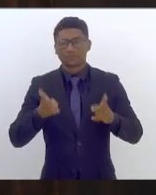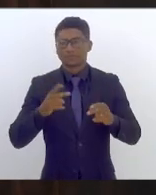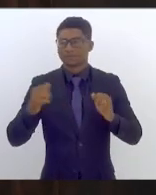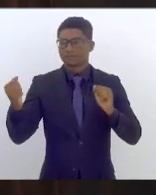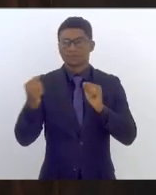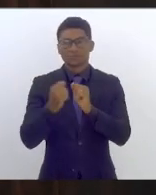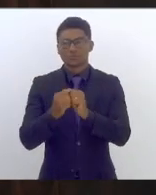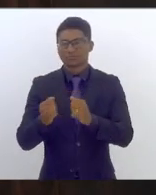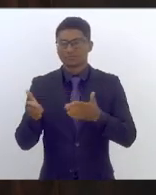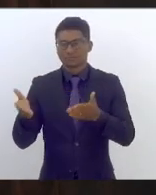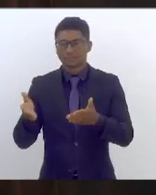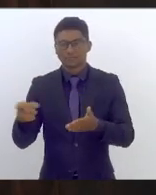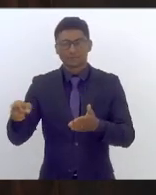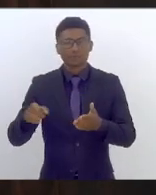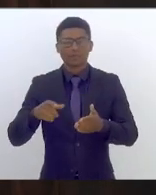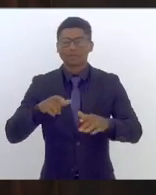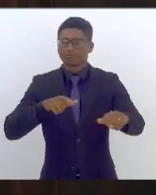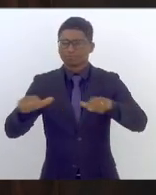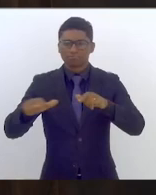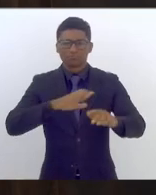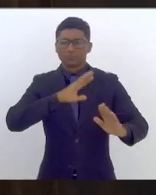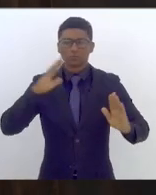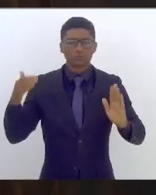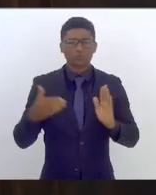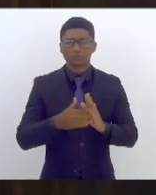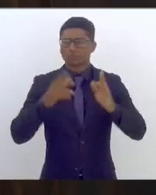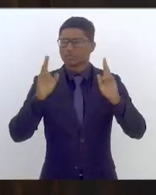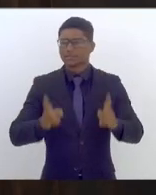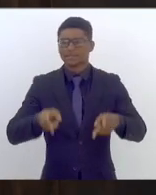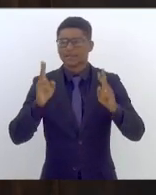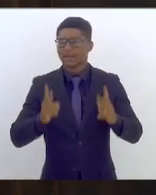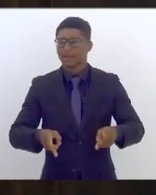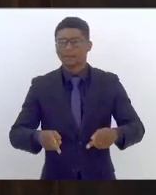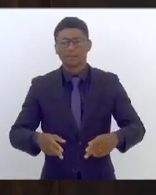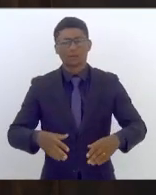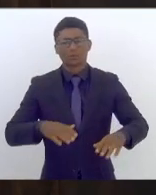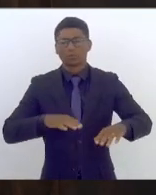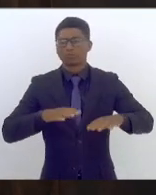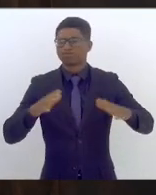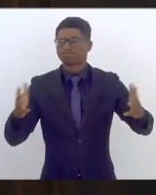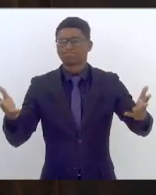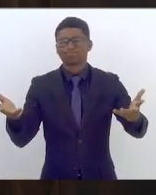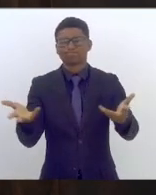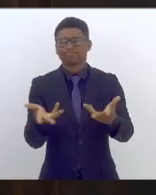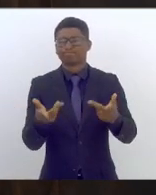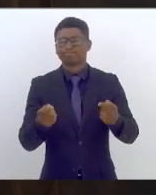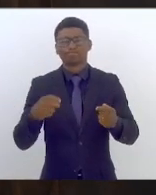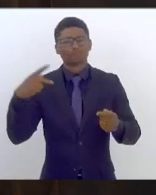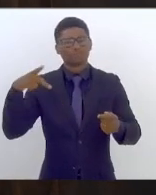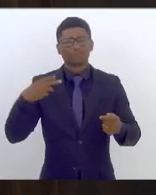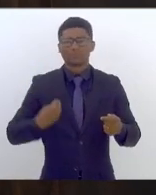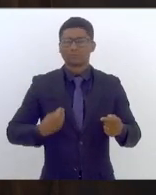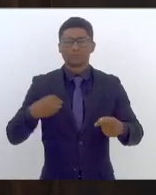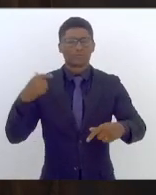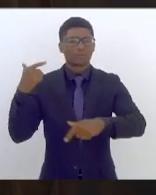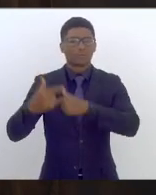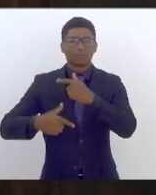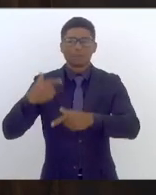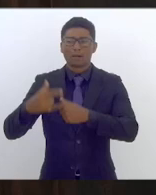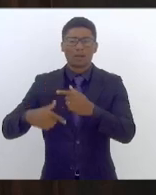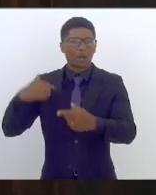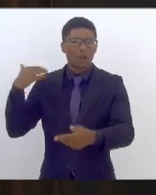dele tudo que ele fez ele sempre foi brilhante na carreira ele é uma carreira muito brilhante